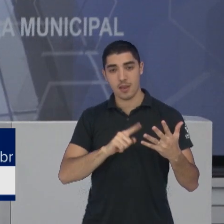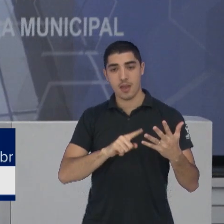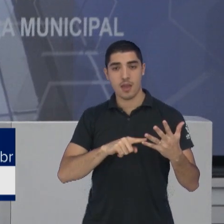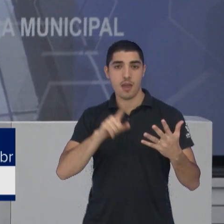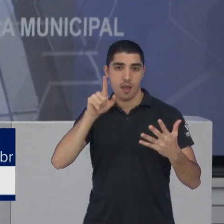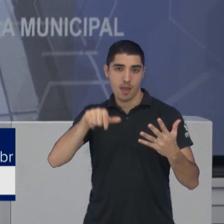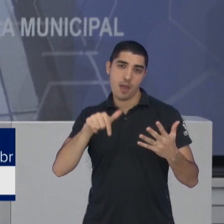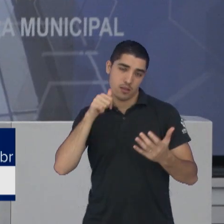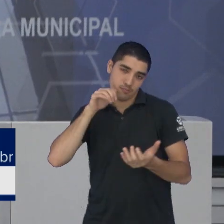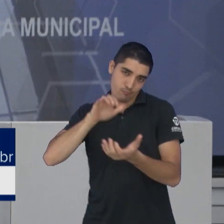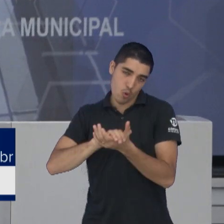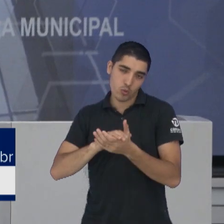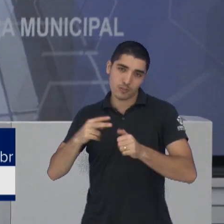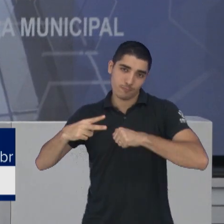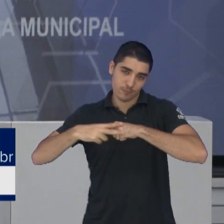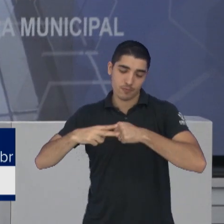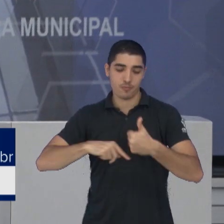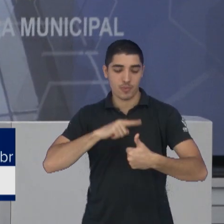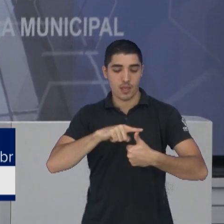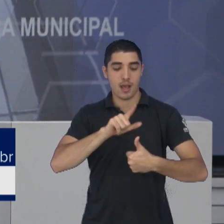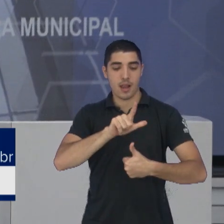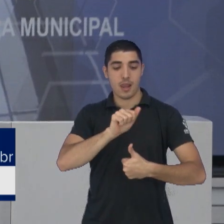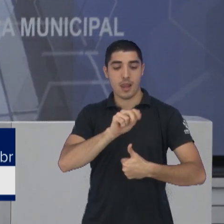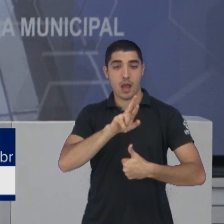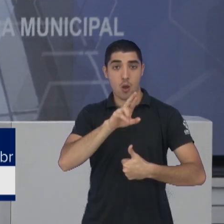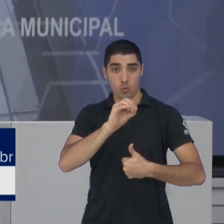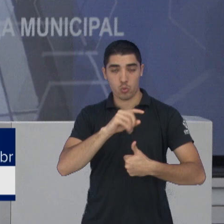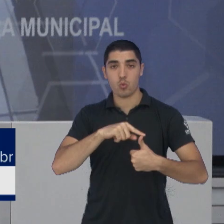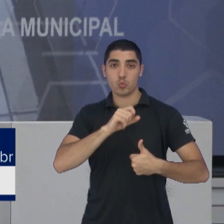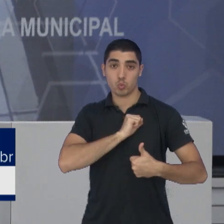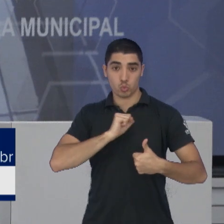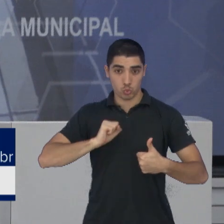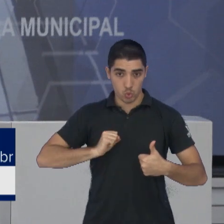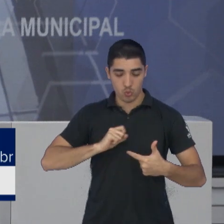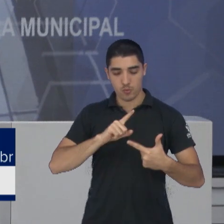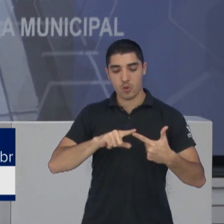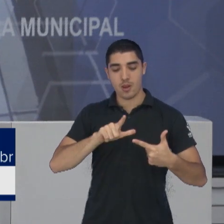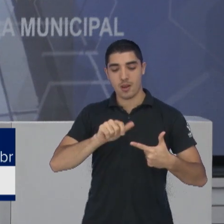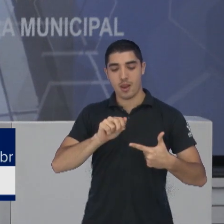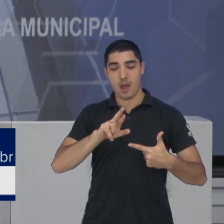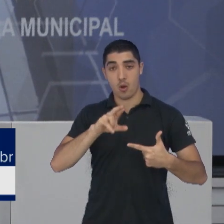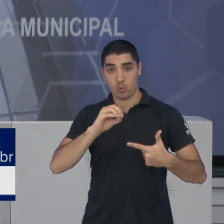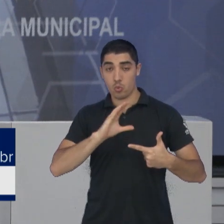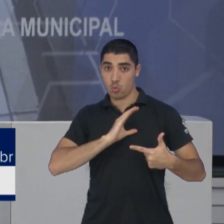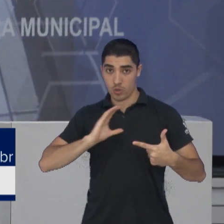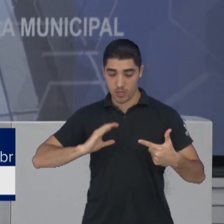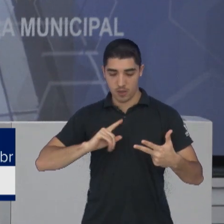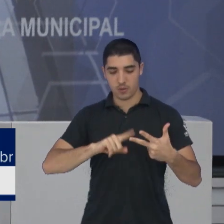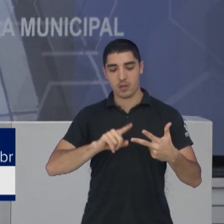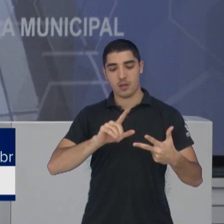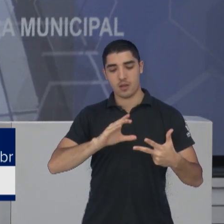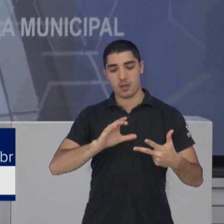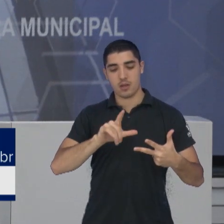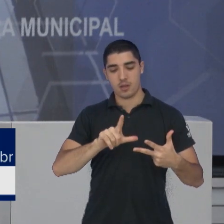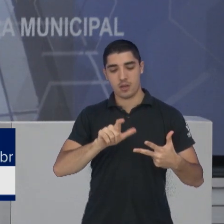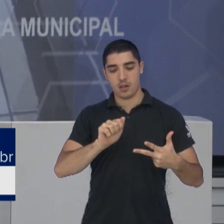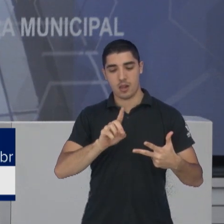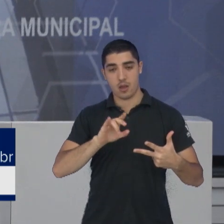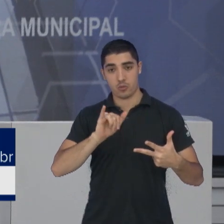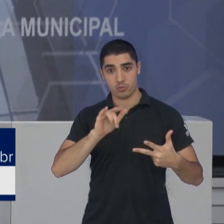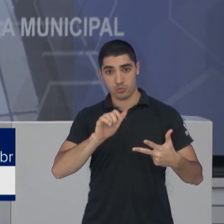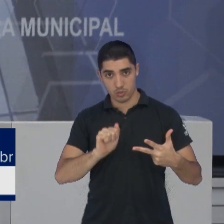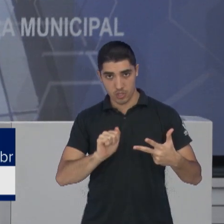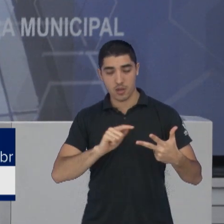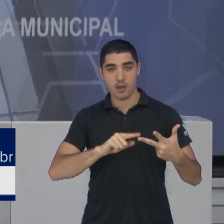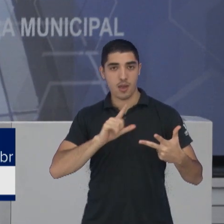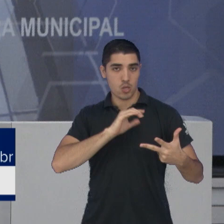viúva, seu Lauro Pinto, sogro, Lauro Pinto Júnior, cunhado, Cláudia Regina Spadotti Pinto,